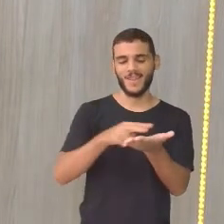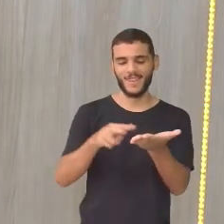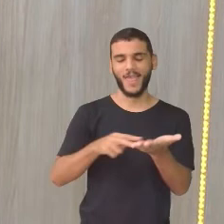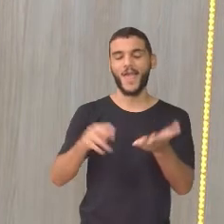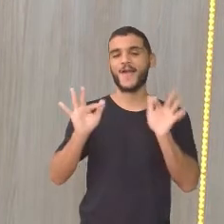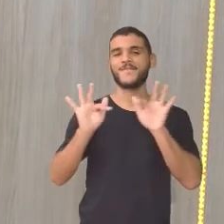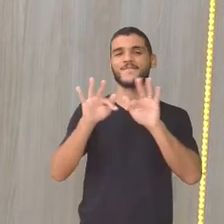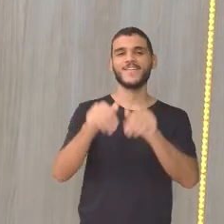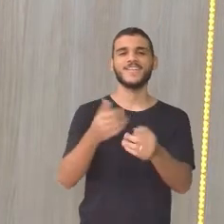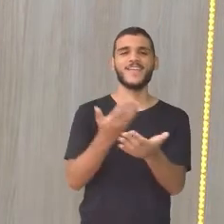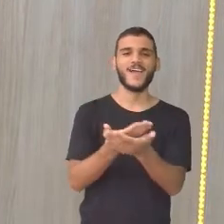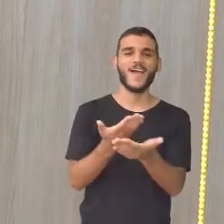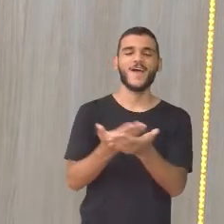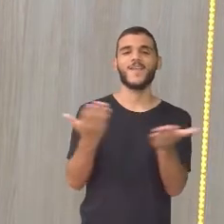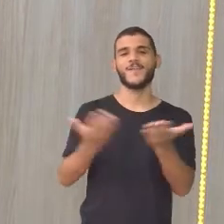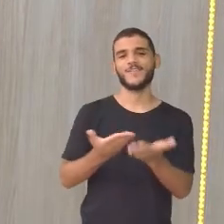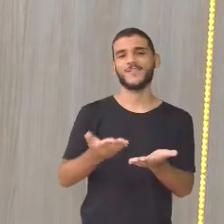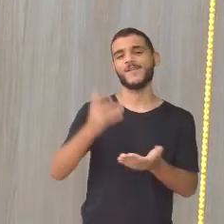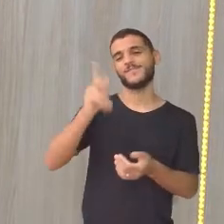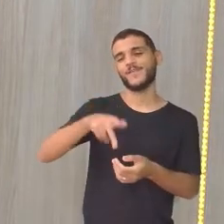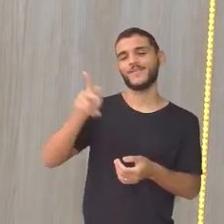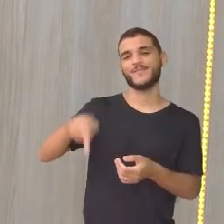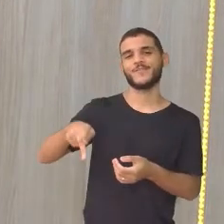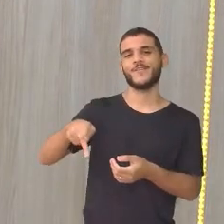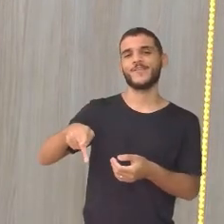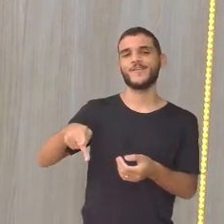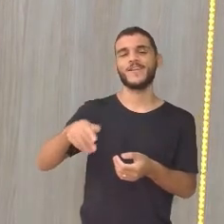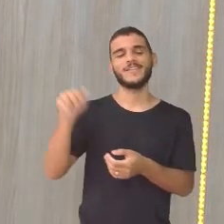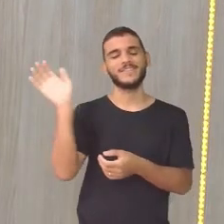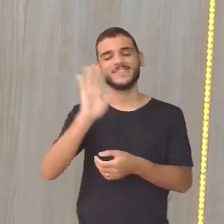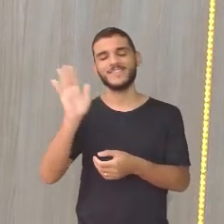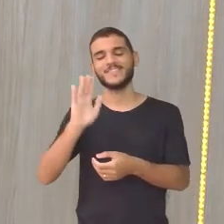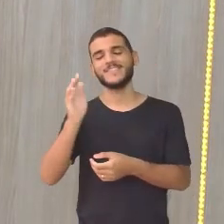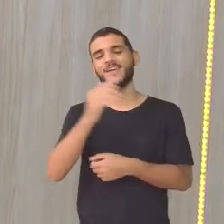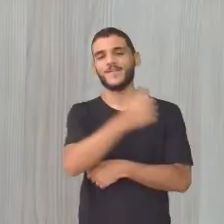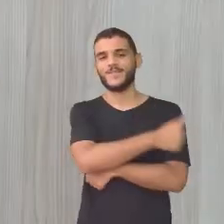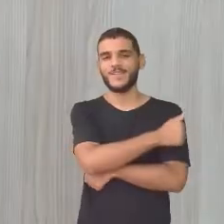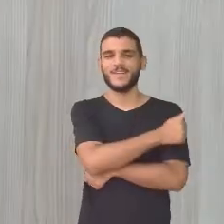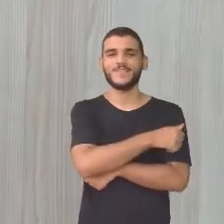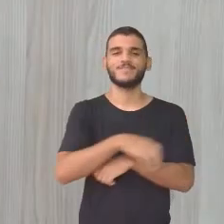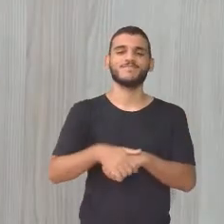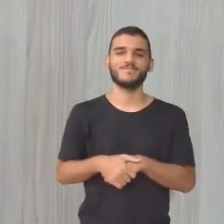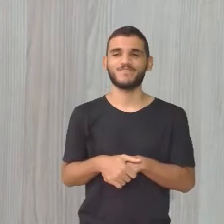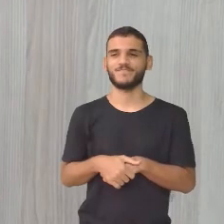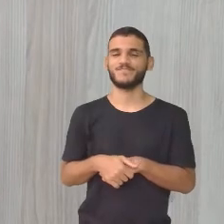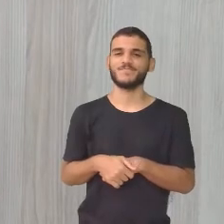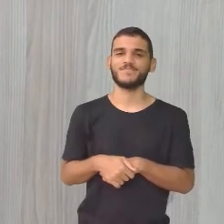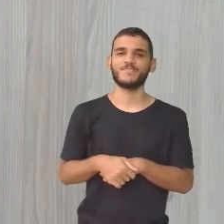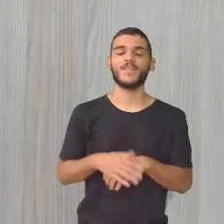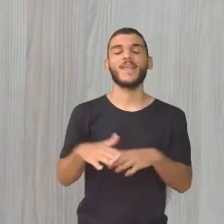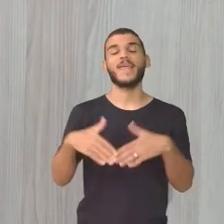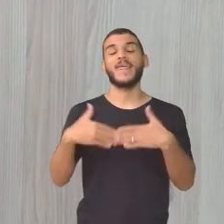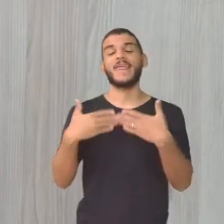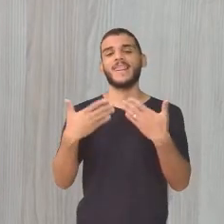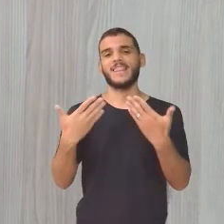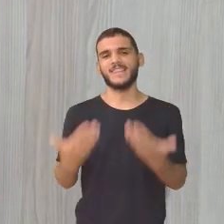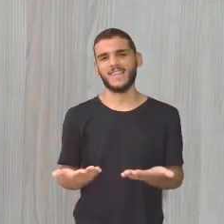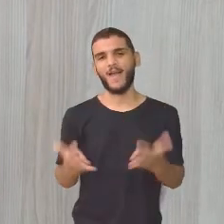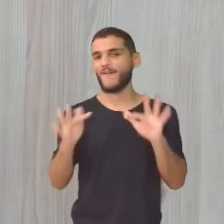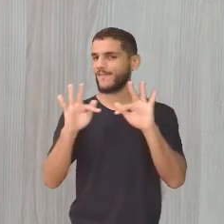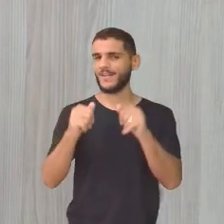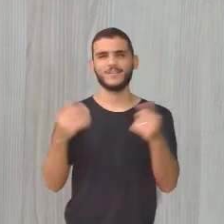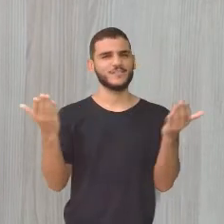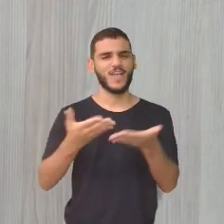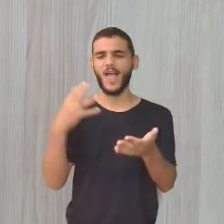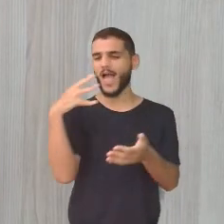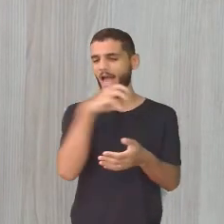terminando a nossa aula por aqui. Professora Viviane, se despede aí dos nossos alunos. Oh, eita, sexto ano acabou já, tá vendo? Foi rápido, né?